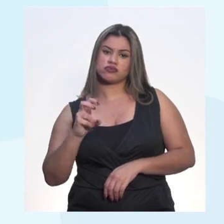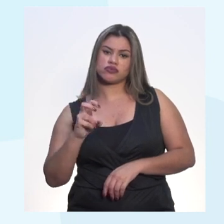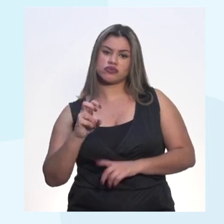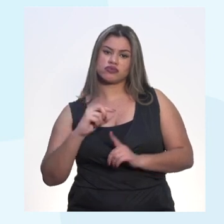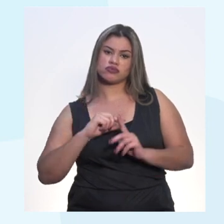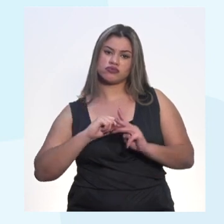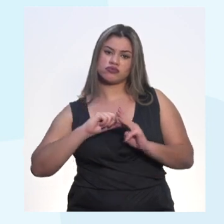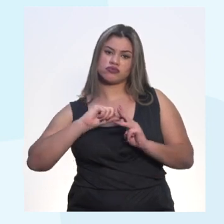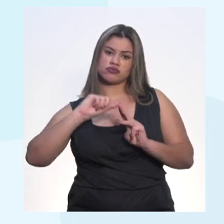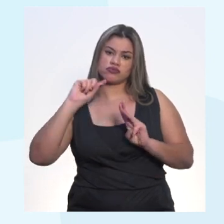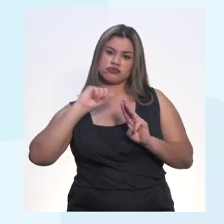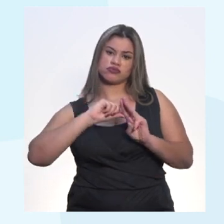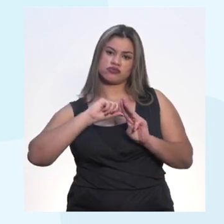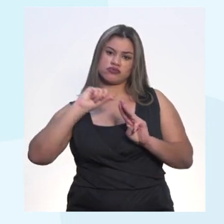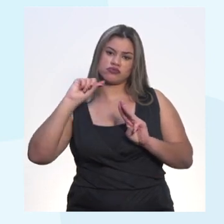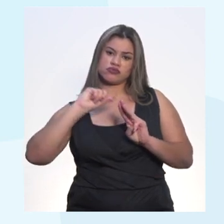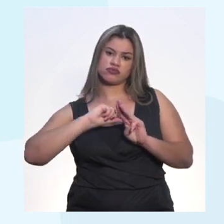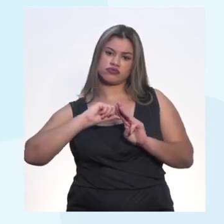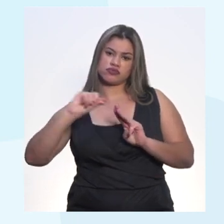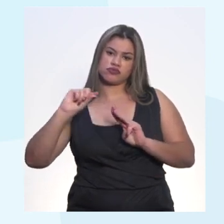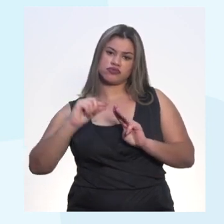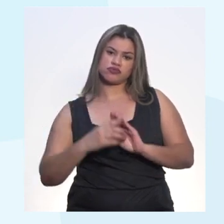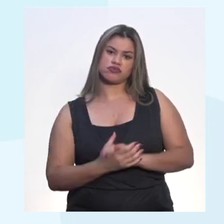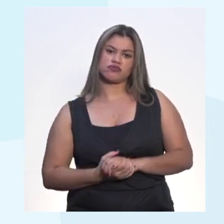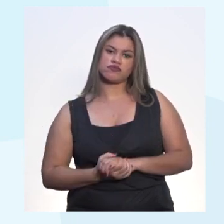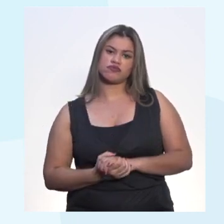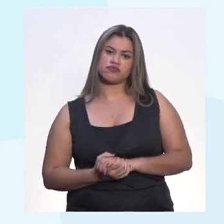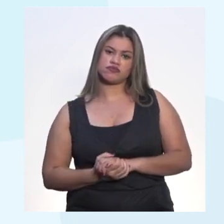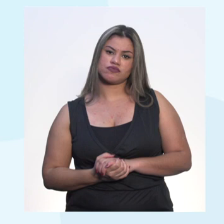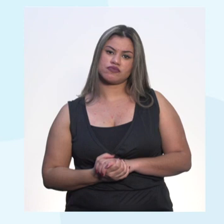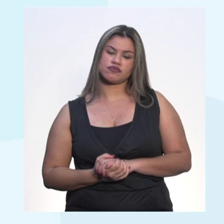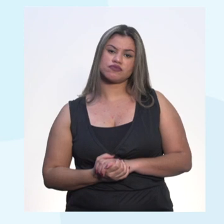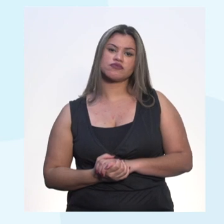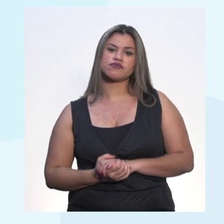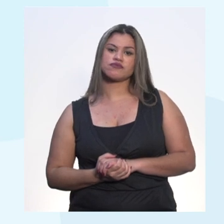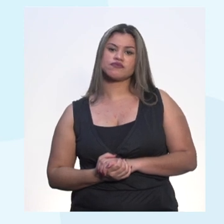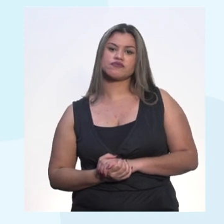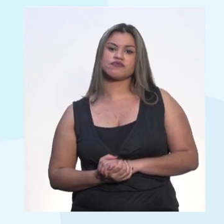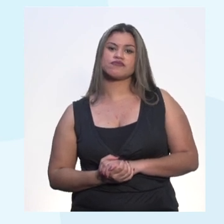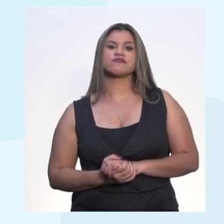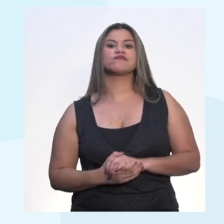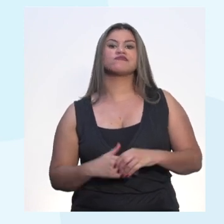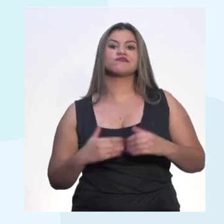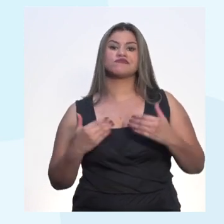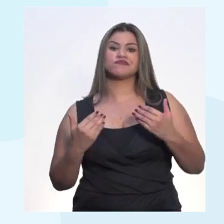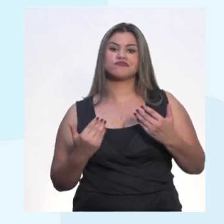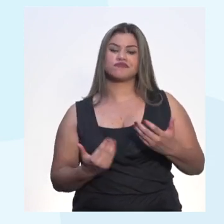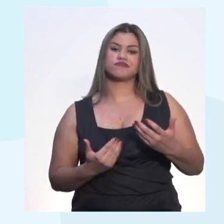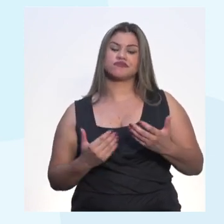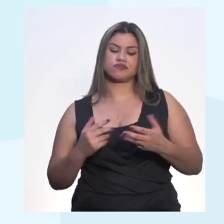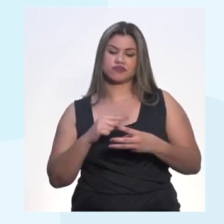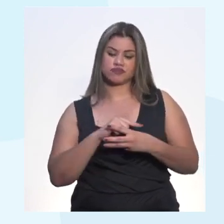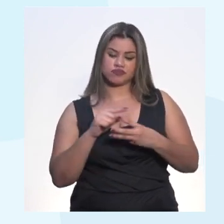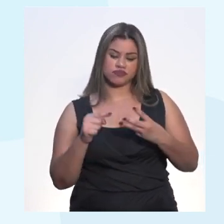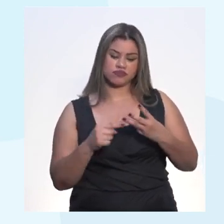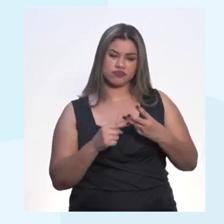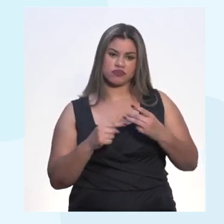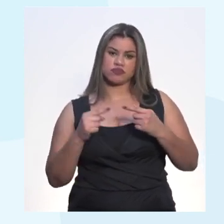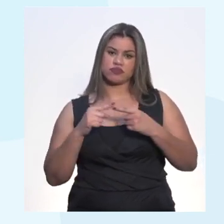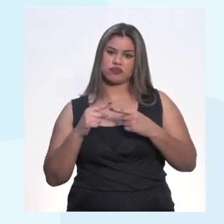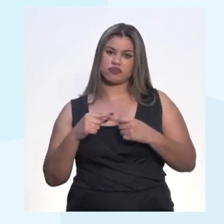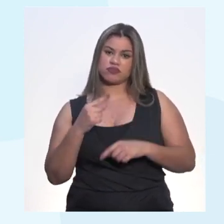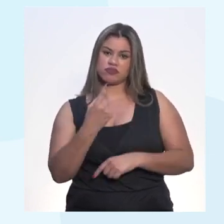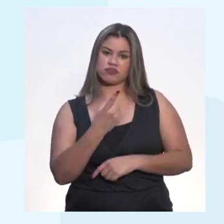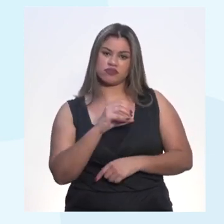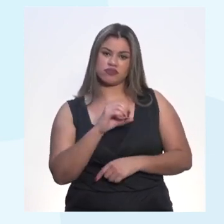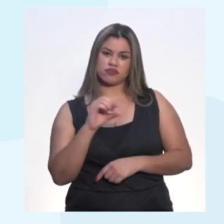25 centésimos. Então, observem que nas três representações, né, Jonas, o 100 ali, o